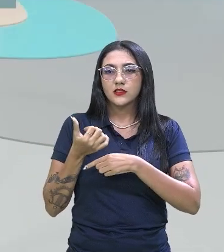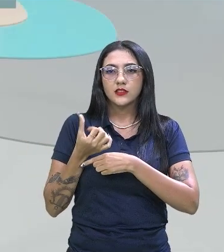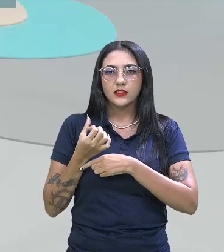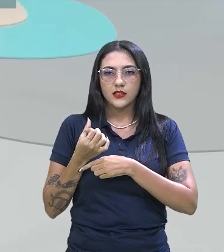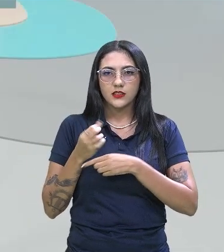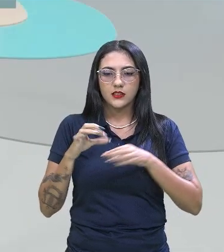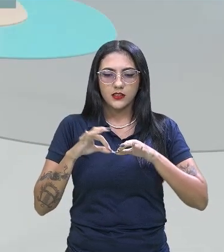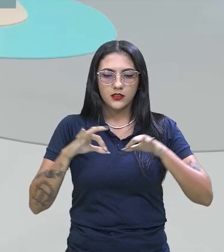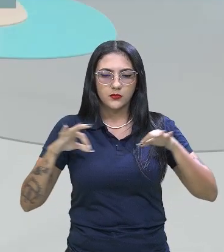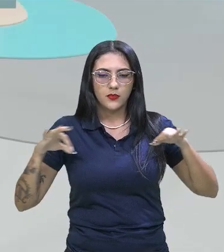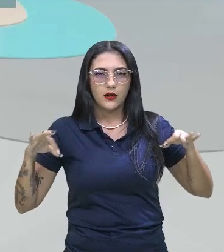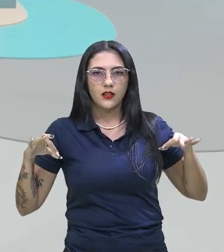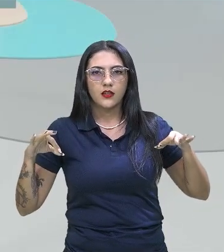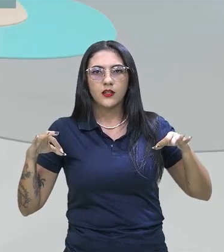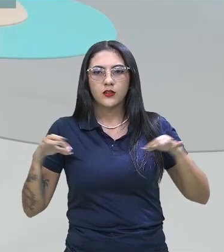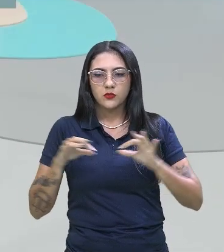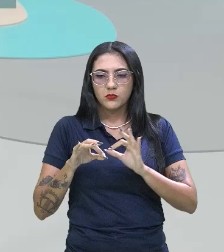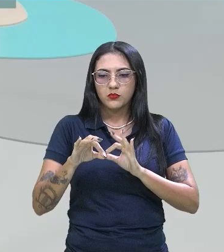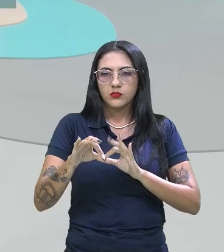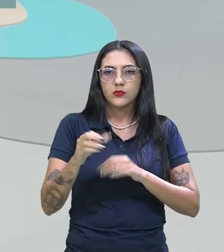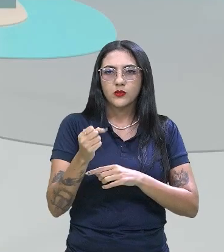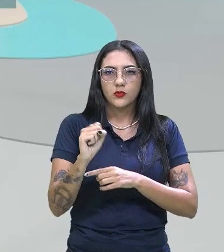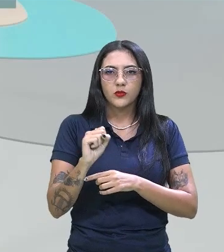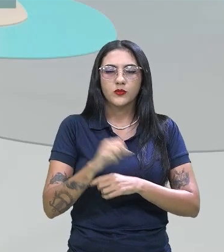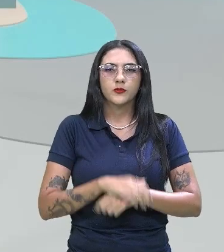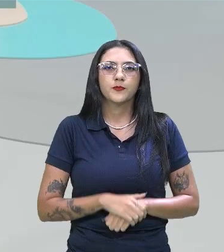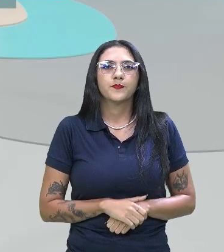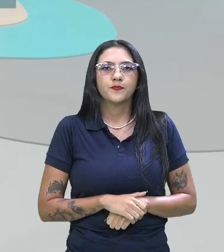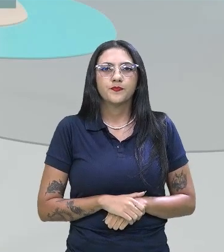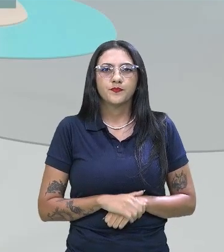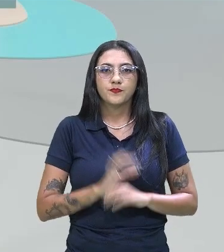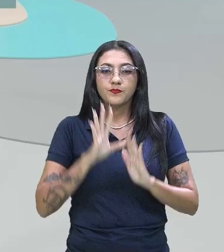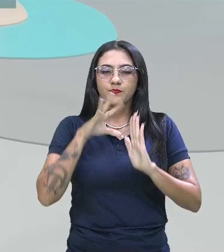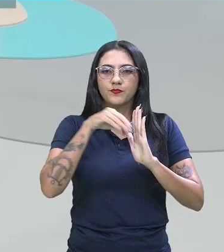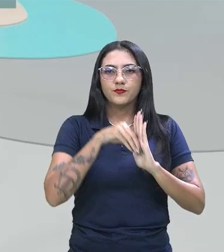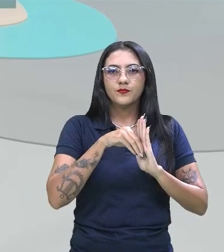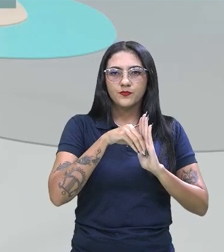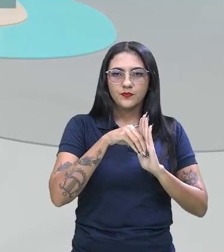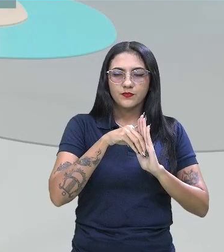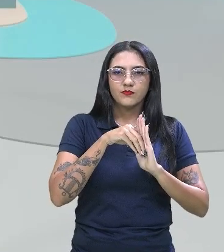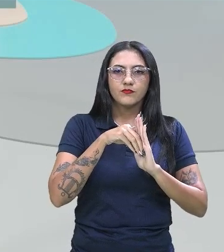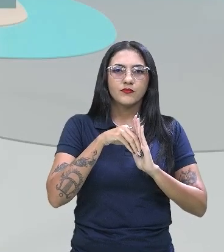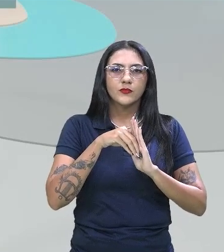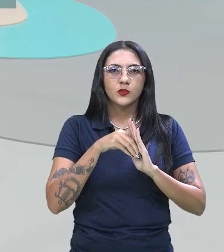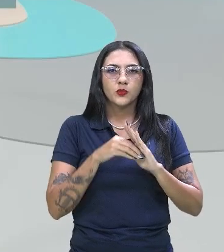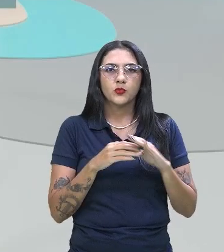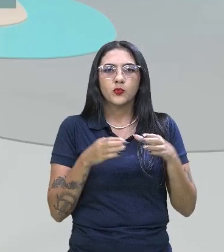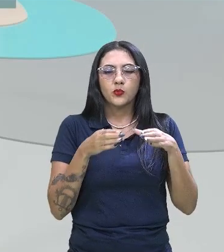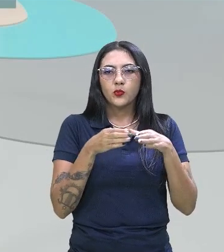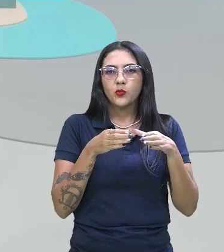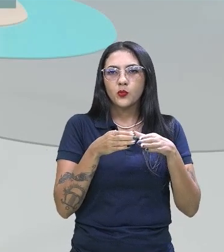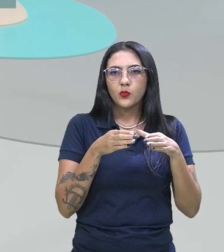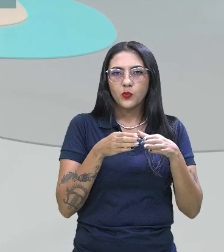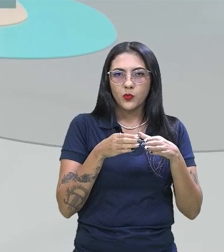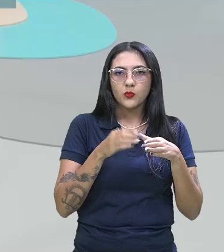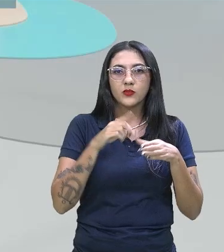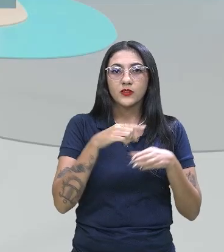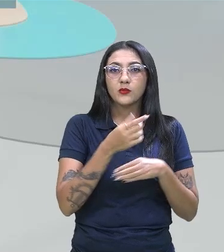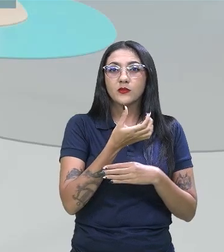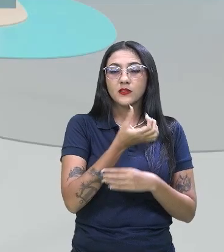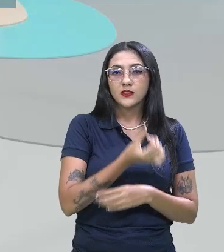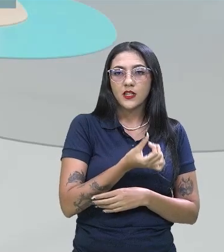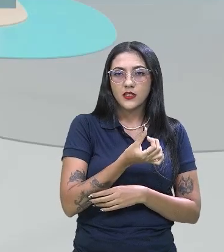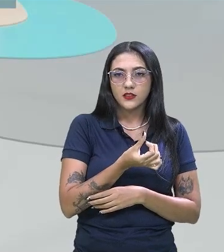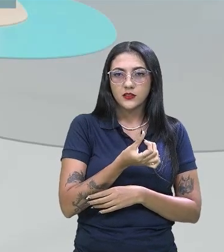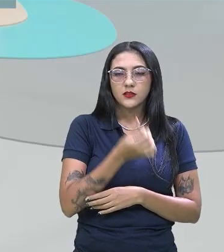metros por 8. Os jogadores em quadra é 6 no voleibol e 2 no vôlei de praia. 6 de